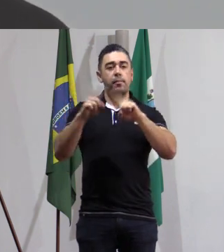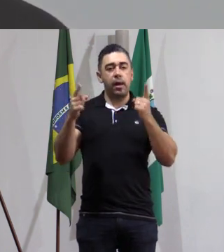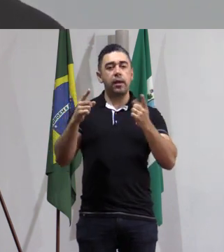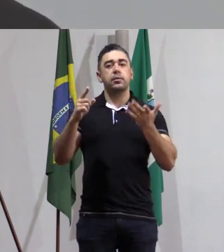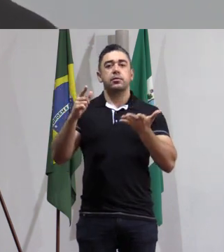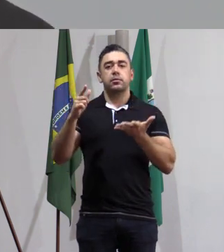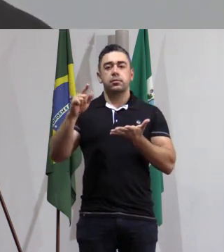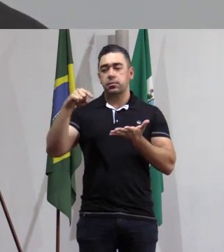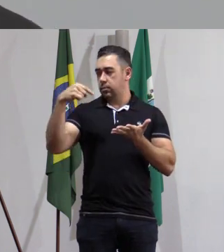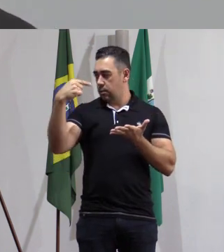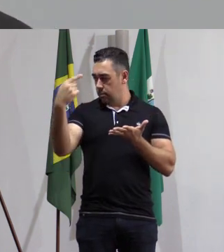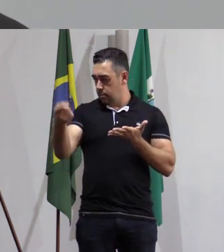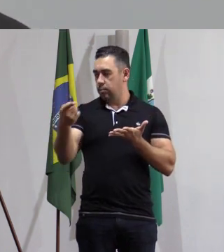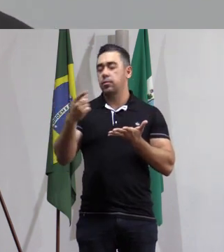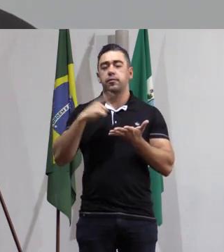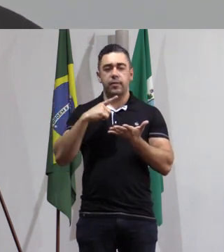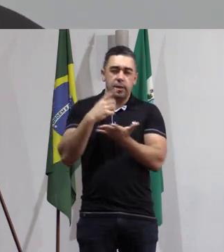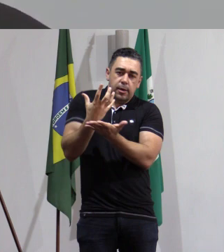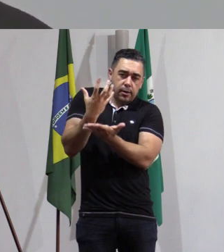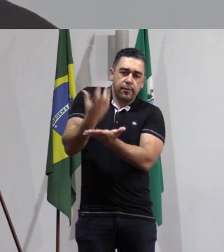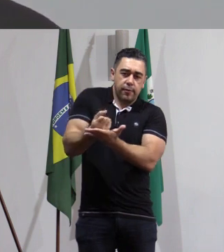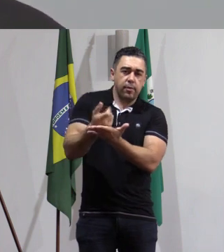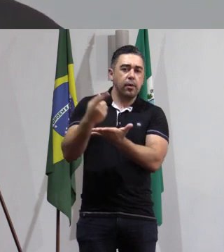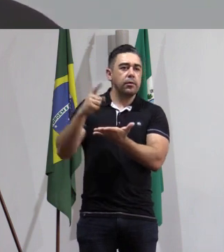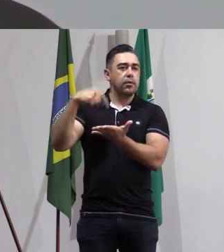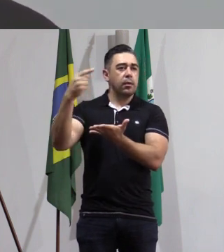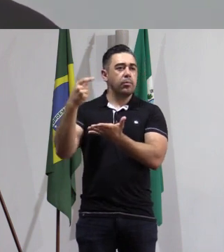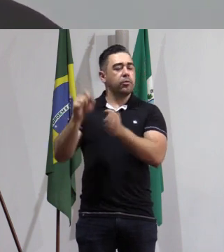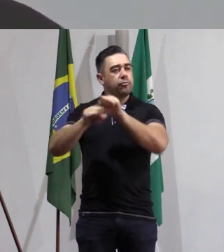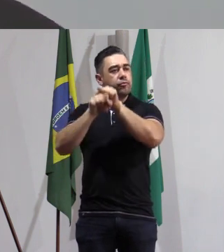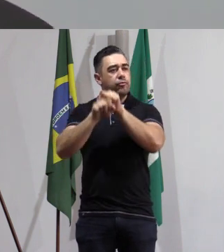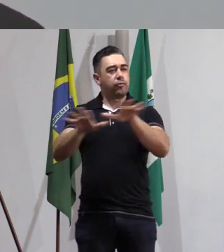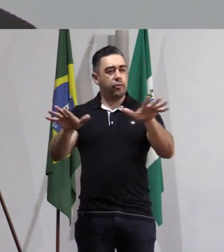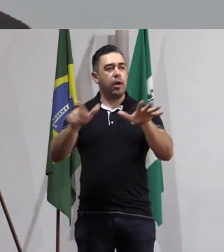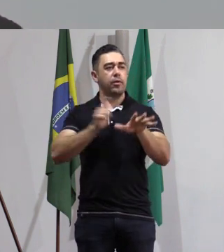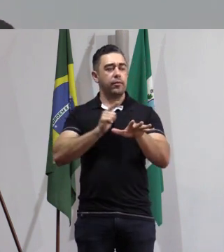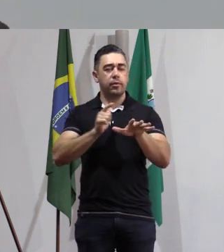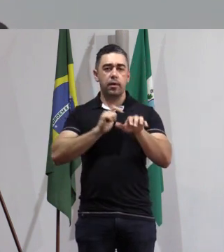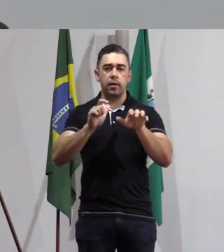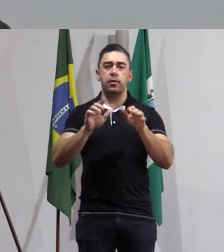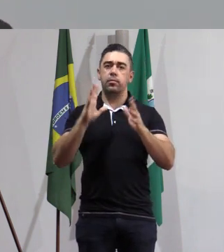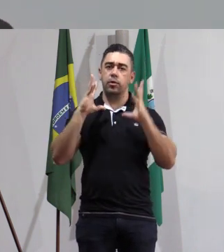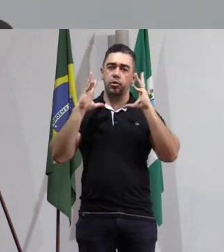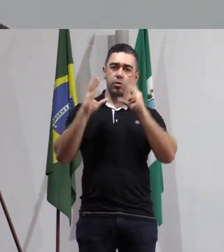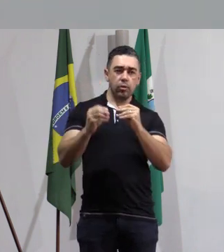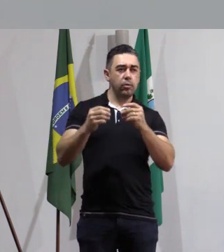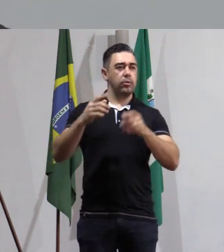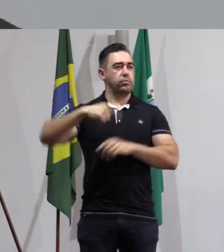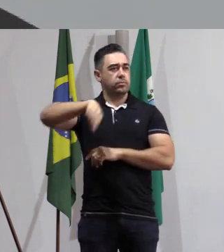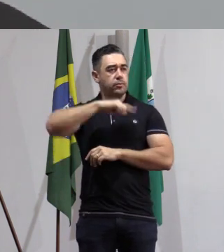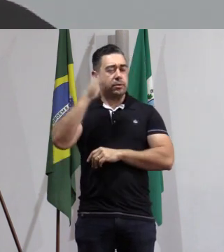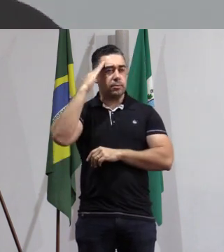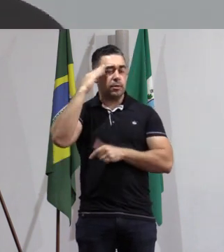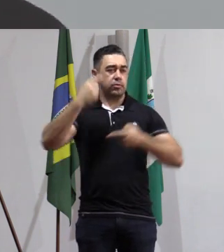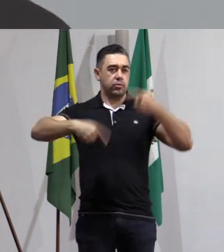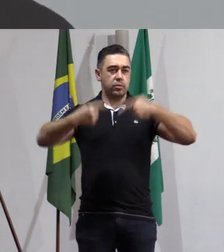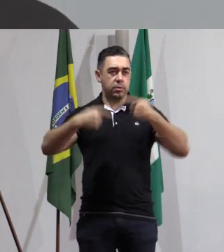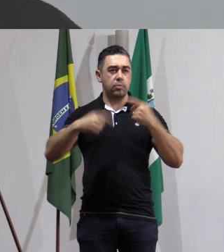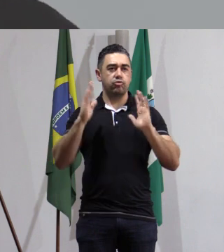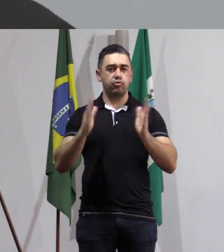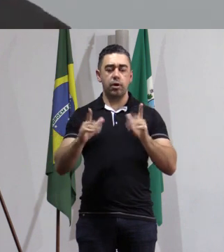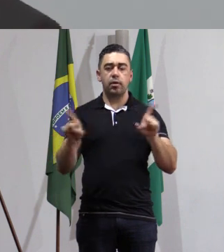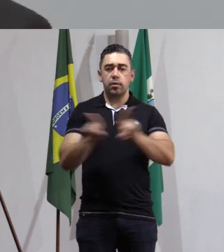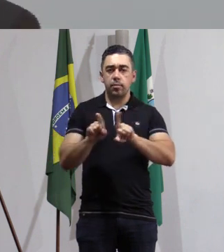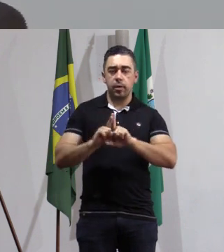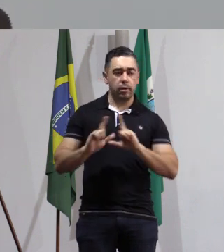a gente vai superando e esse problema técnico, enfim, colocar, porque vai ficar disponibilizada toda essa discussão depois online, também a